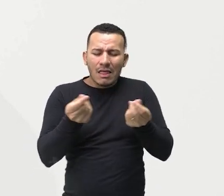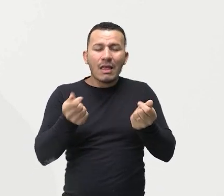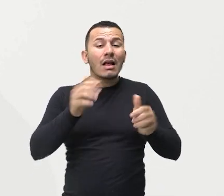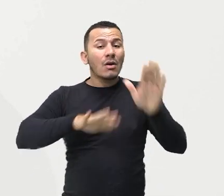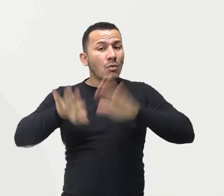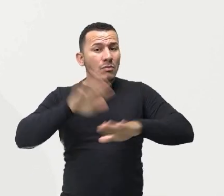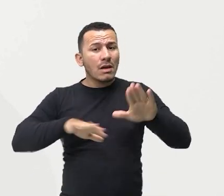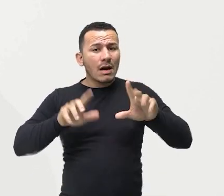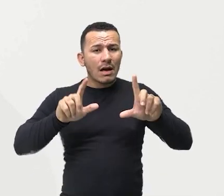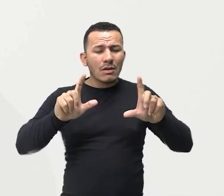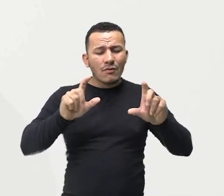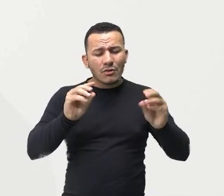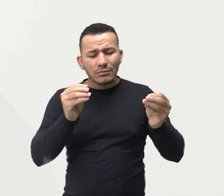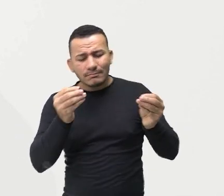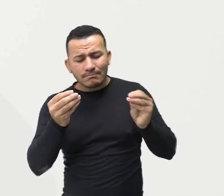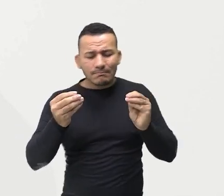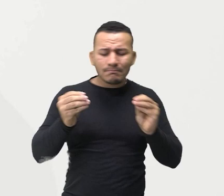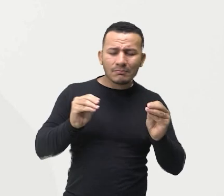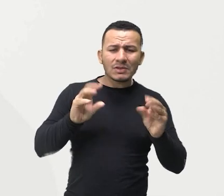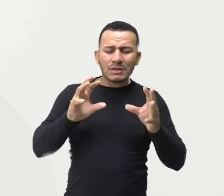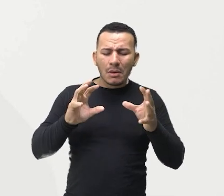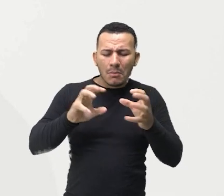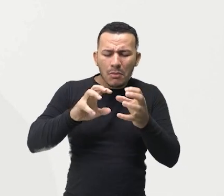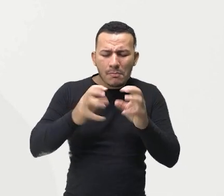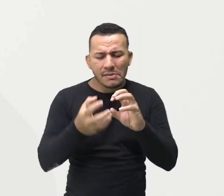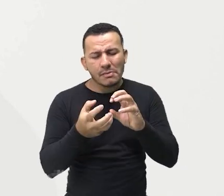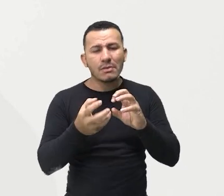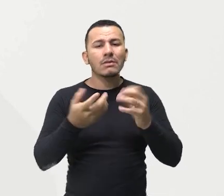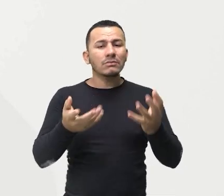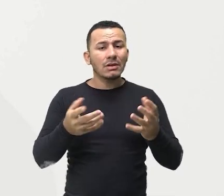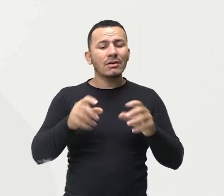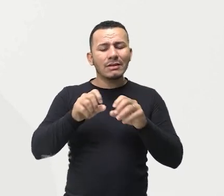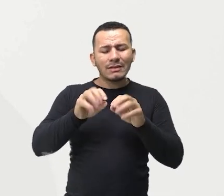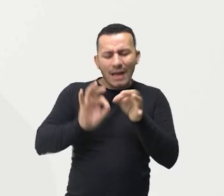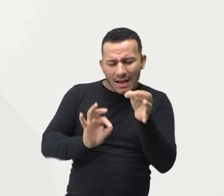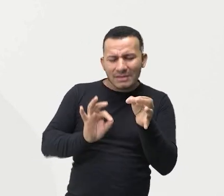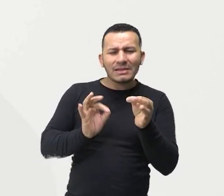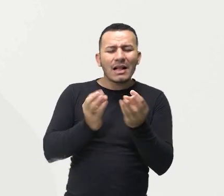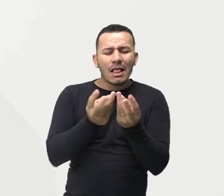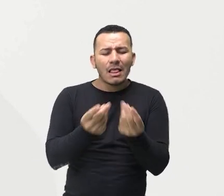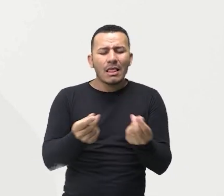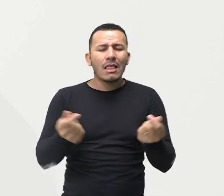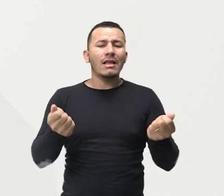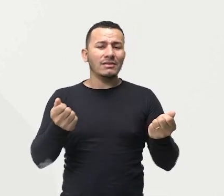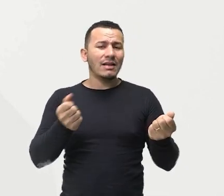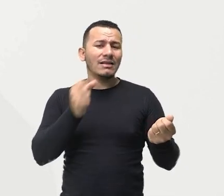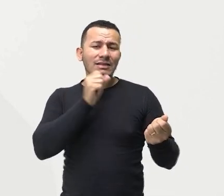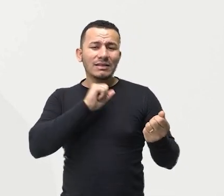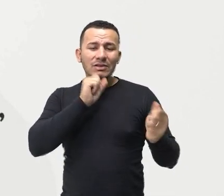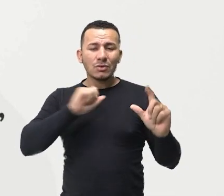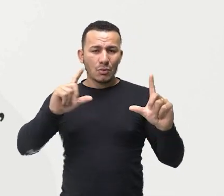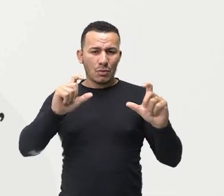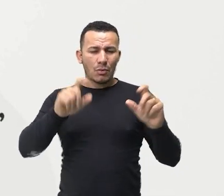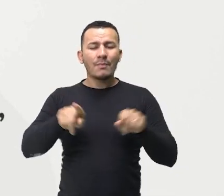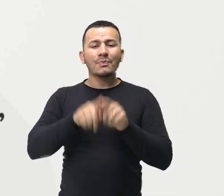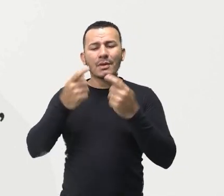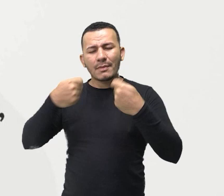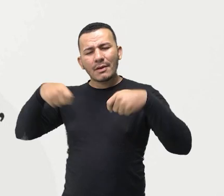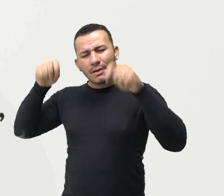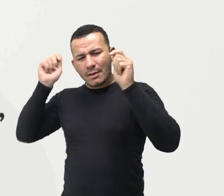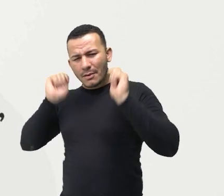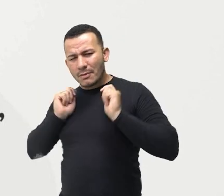tomar cuidado, né? Porque se você pega com muita força, ela quebra, ela rasga, ela esfarela na sua mão. Um